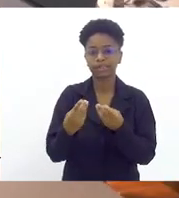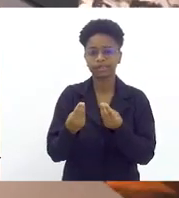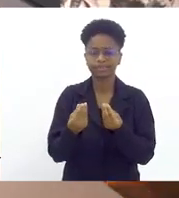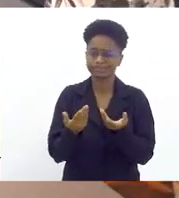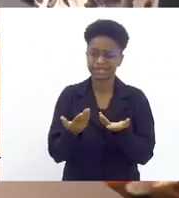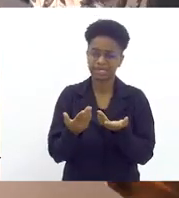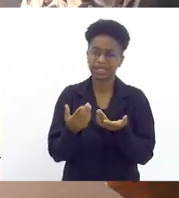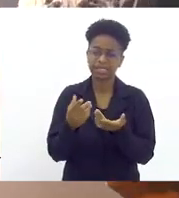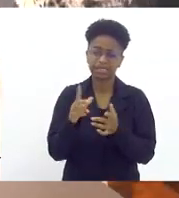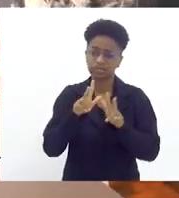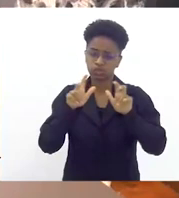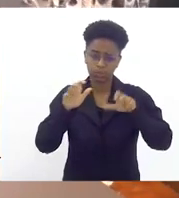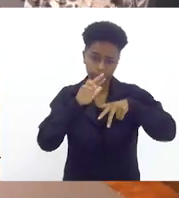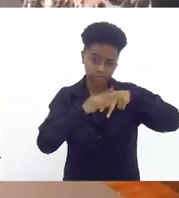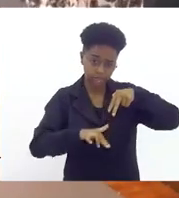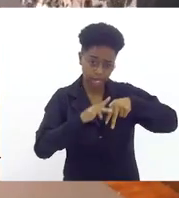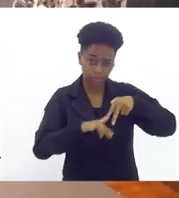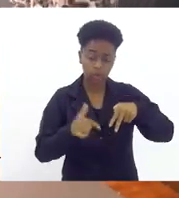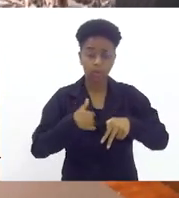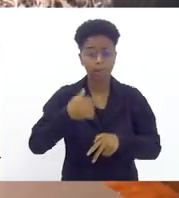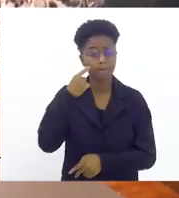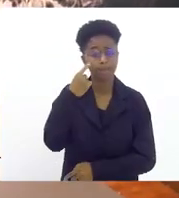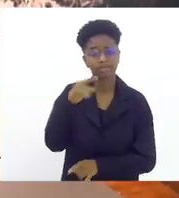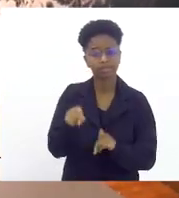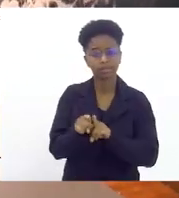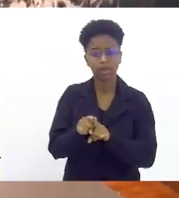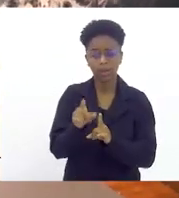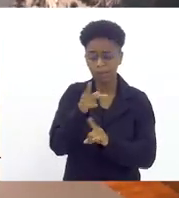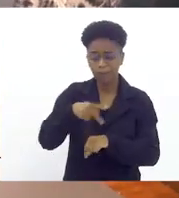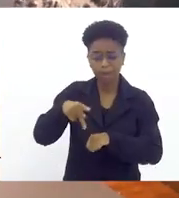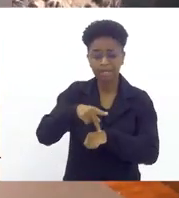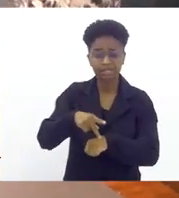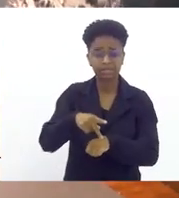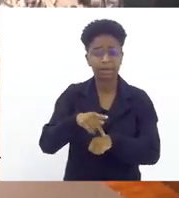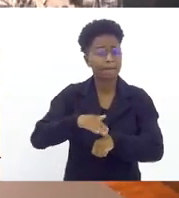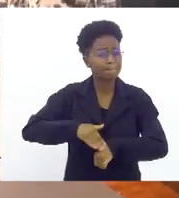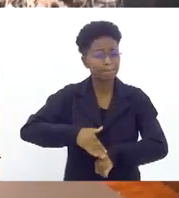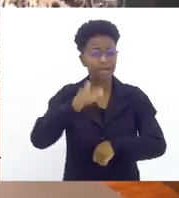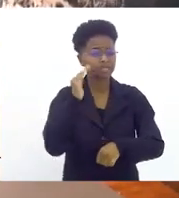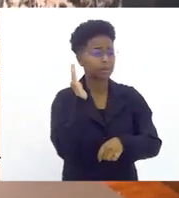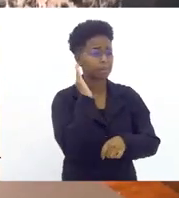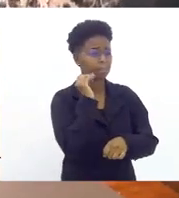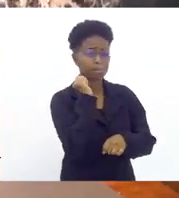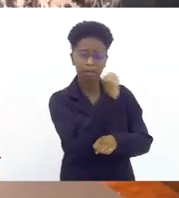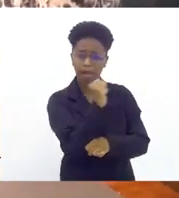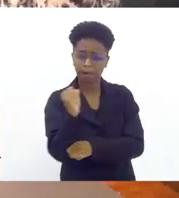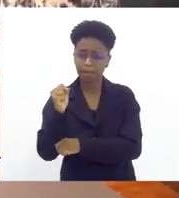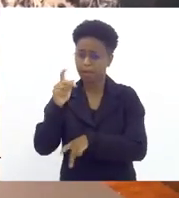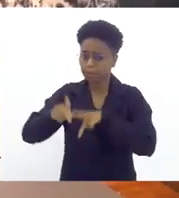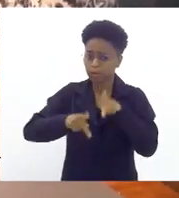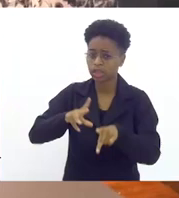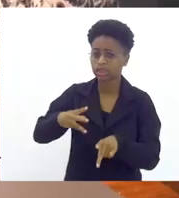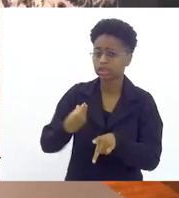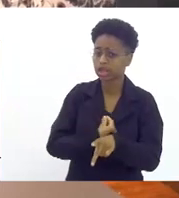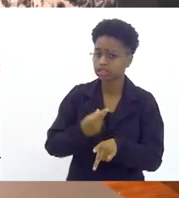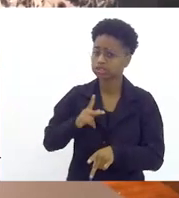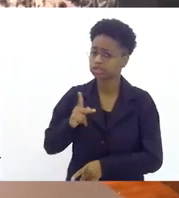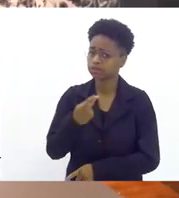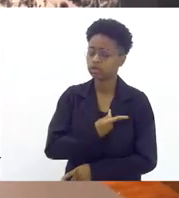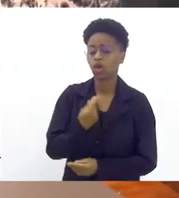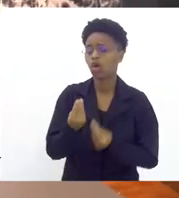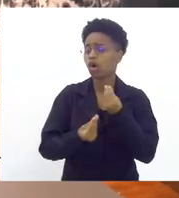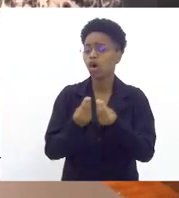enfim, sobre os gêneros. E aí eu me pergunto também, num país que mais mata a população trans, a população que mais mata as travestis, como também é pensar